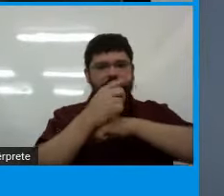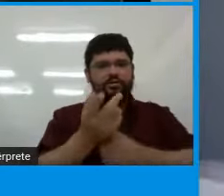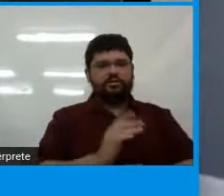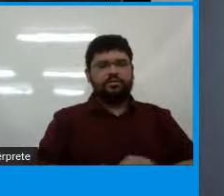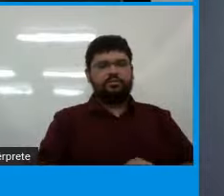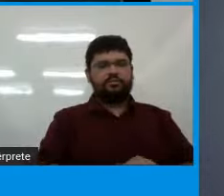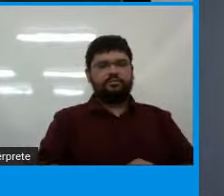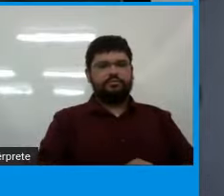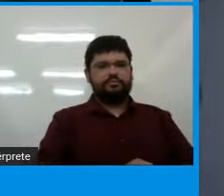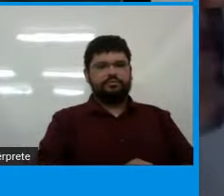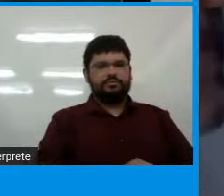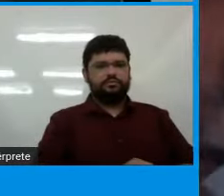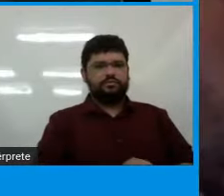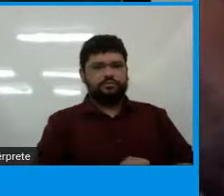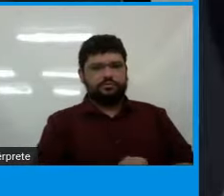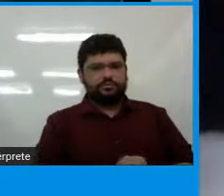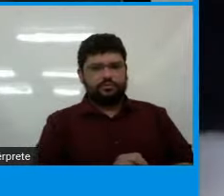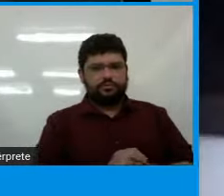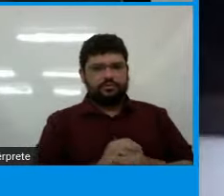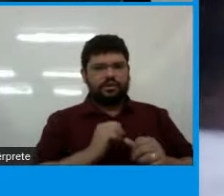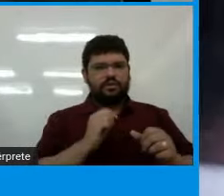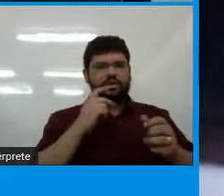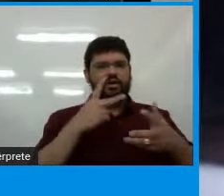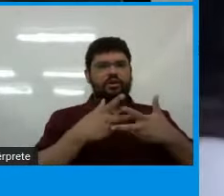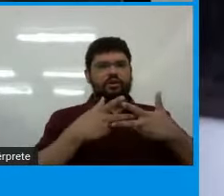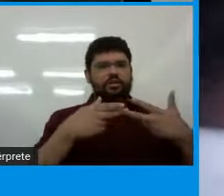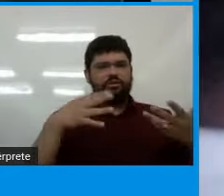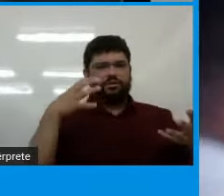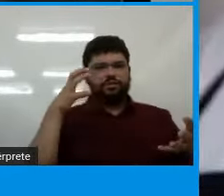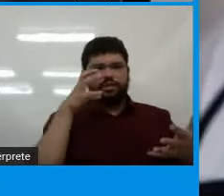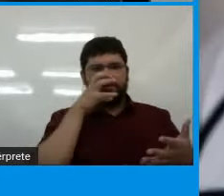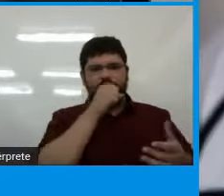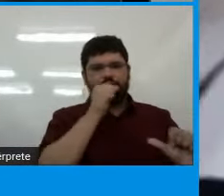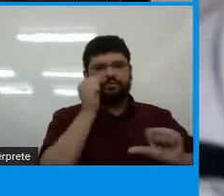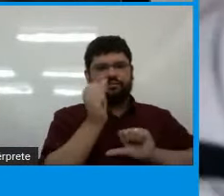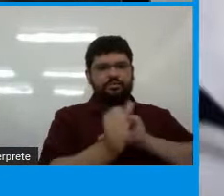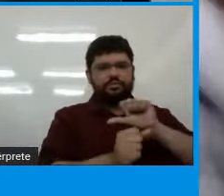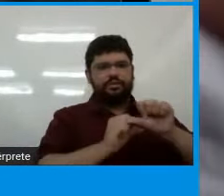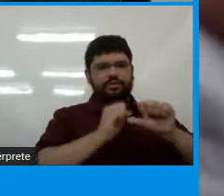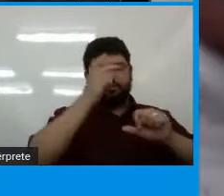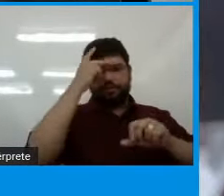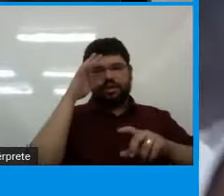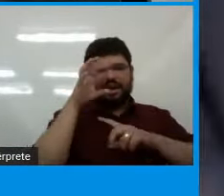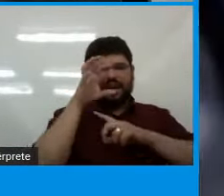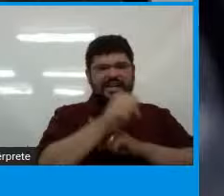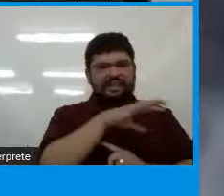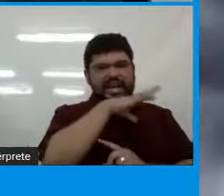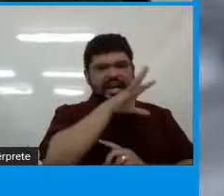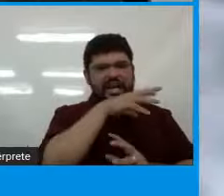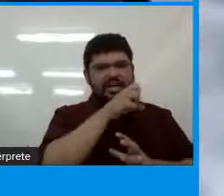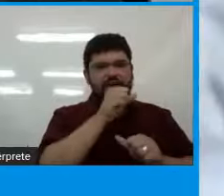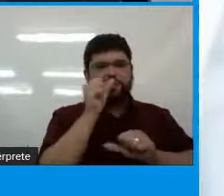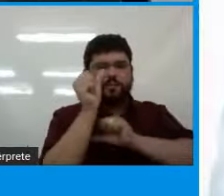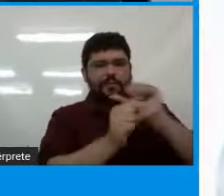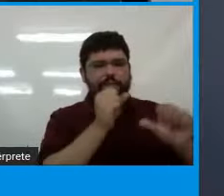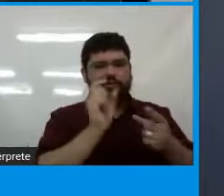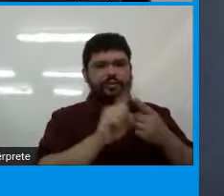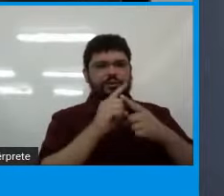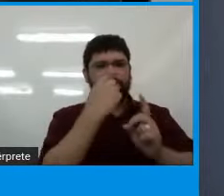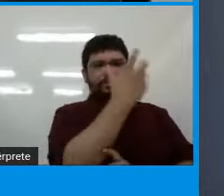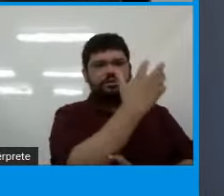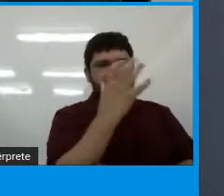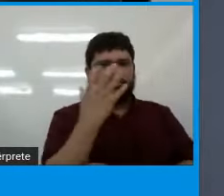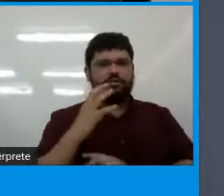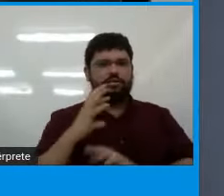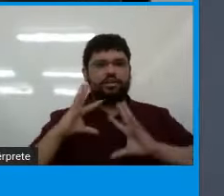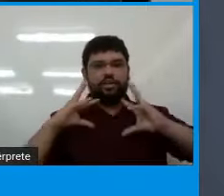As presas se adaptam para fugir dos predadores. Os predadores se adaptam para capturar as presas. Está todo mundo